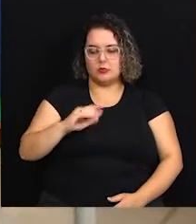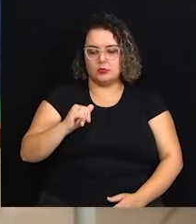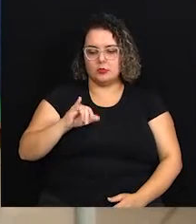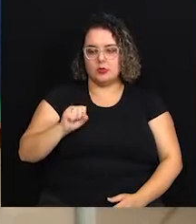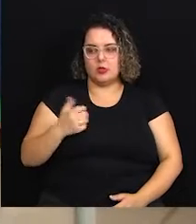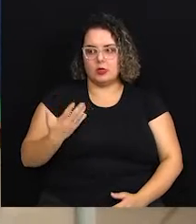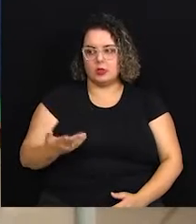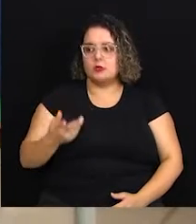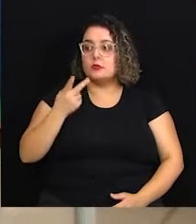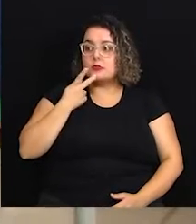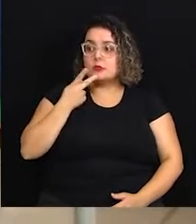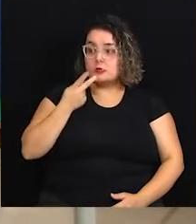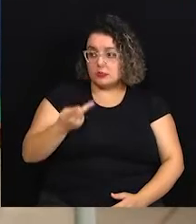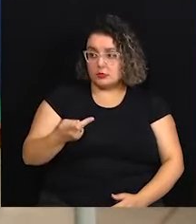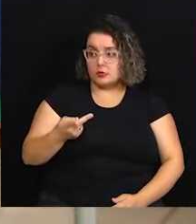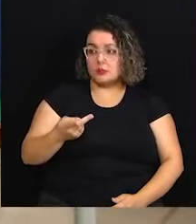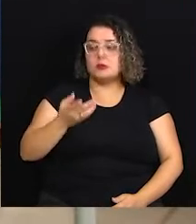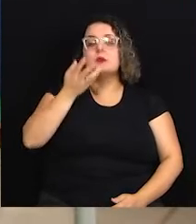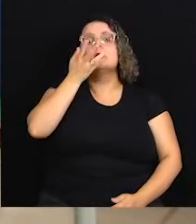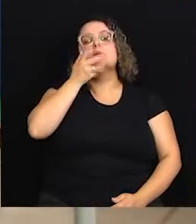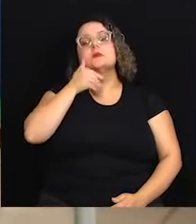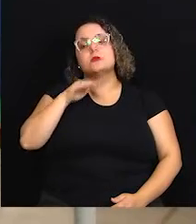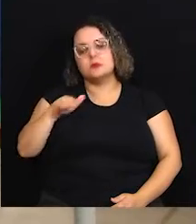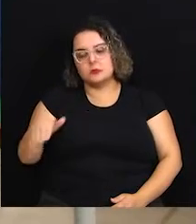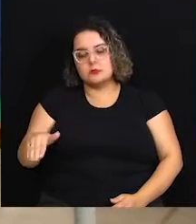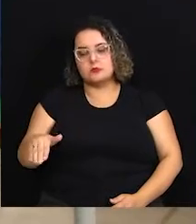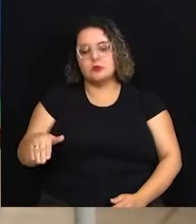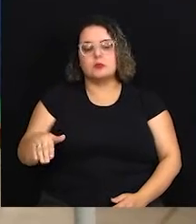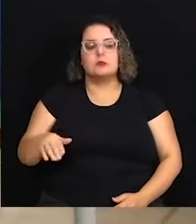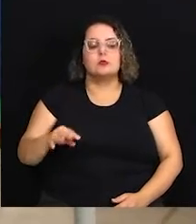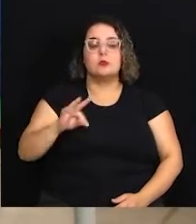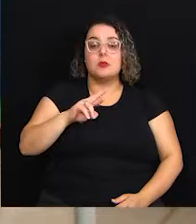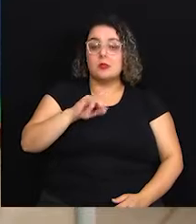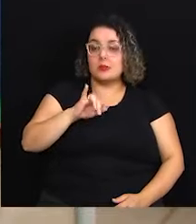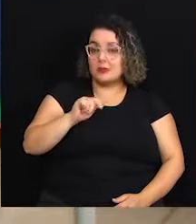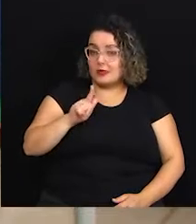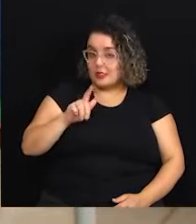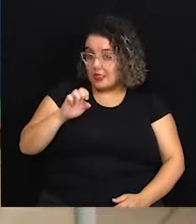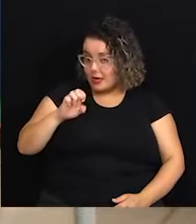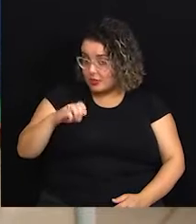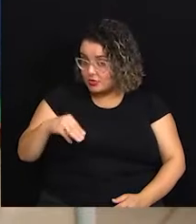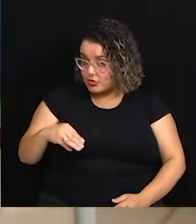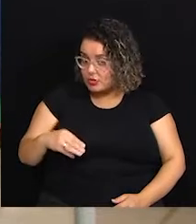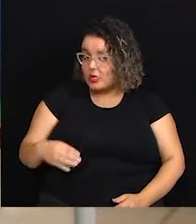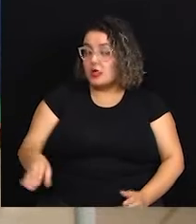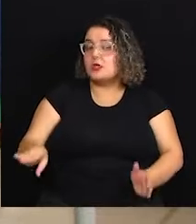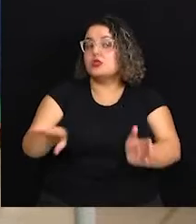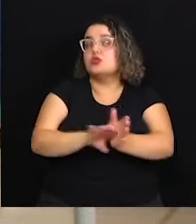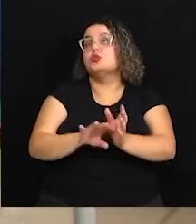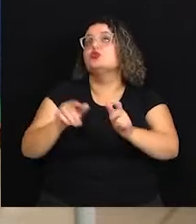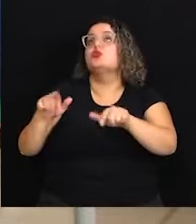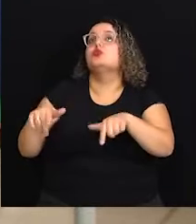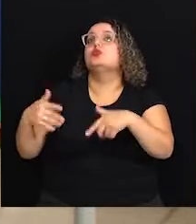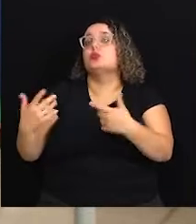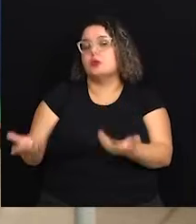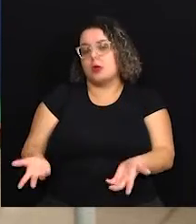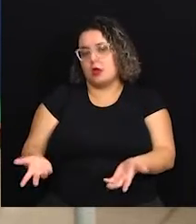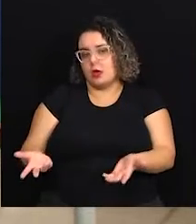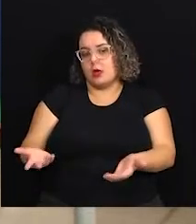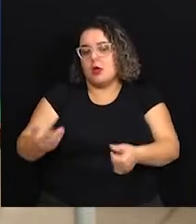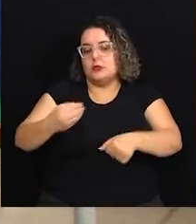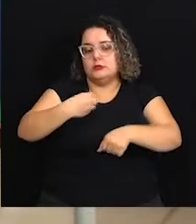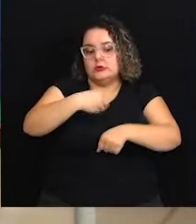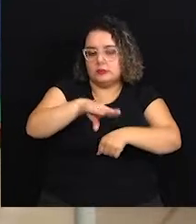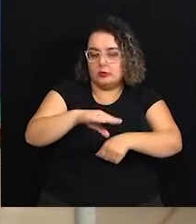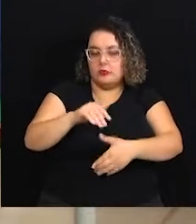E assim, você falou que as crianças passam por uma triagem, então elas vêm de algum lugar. Elas são